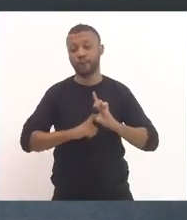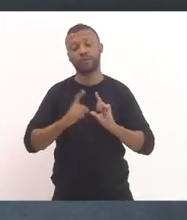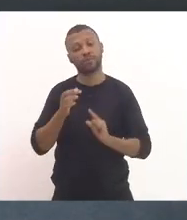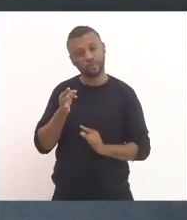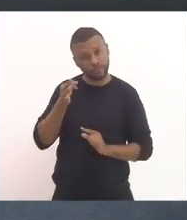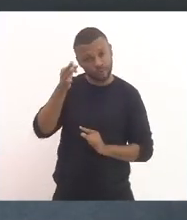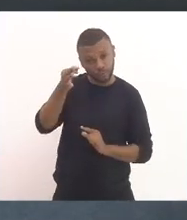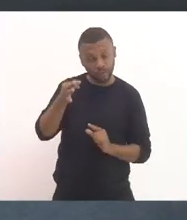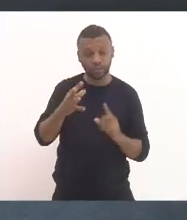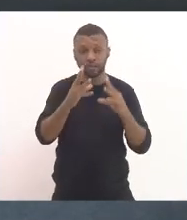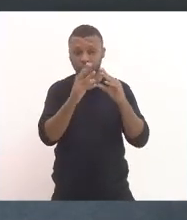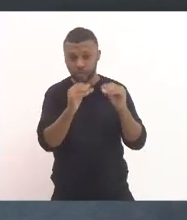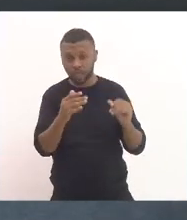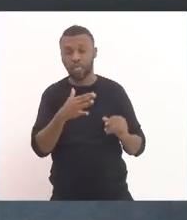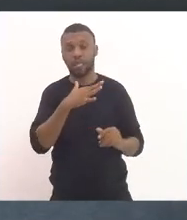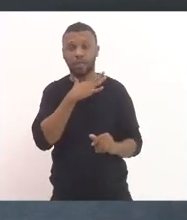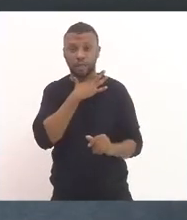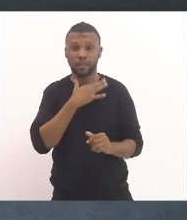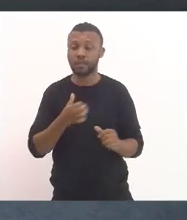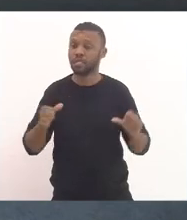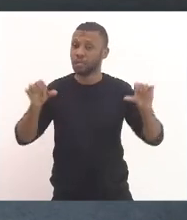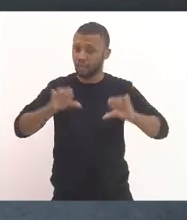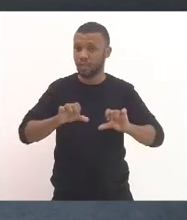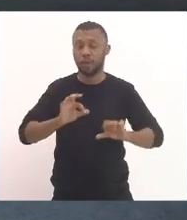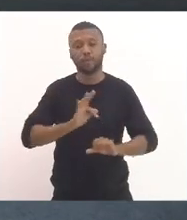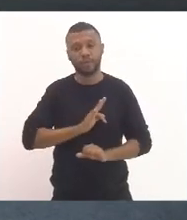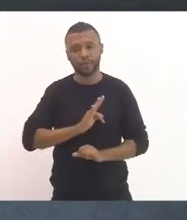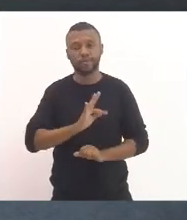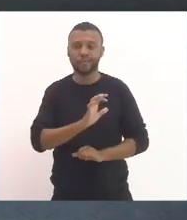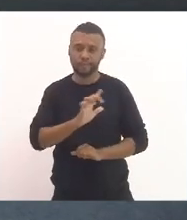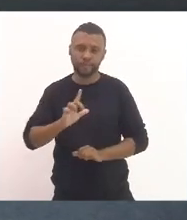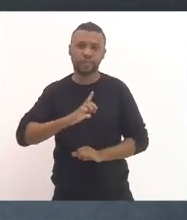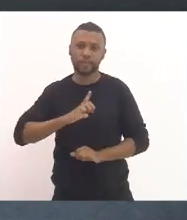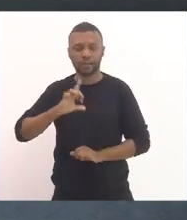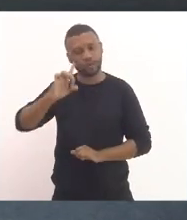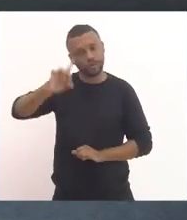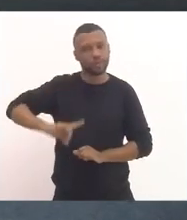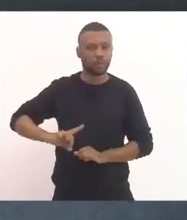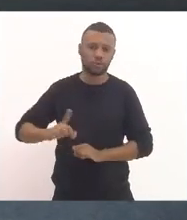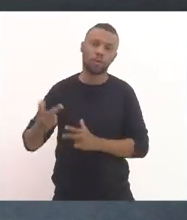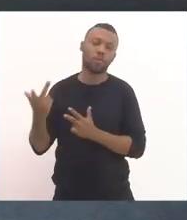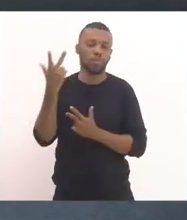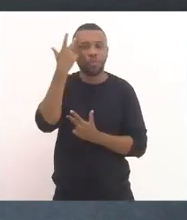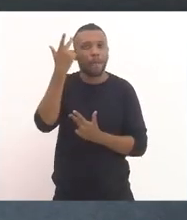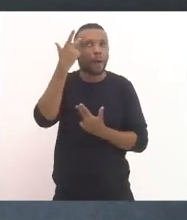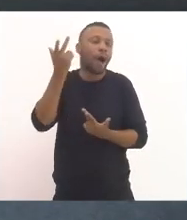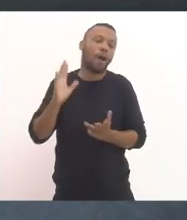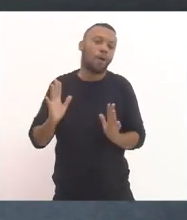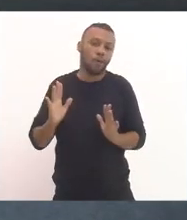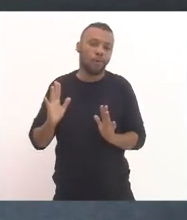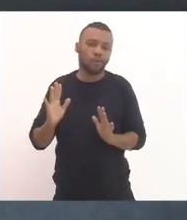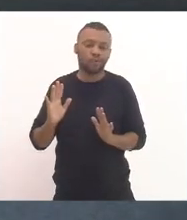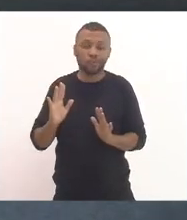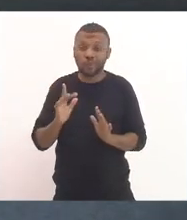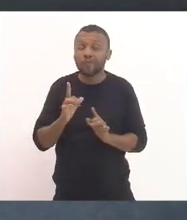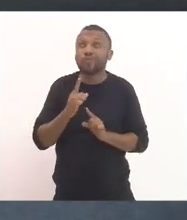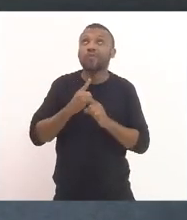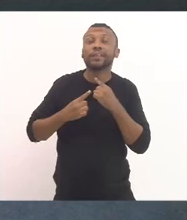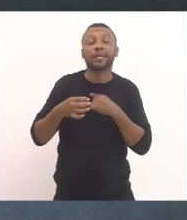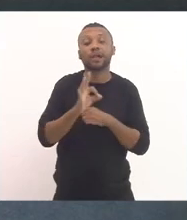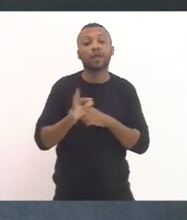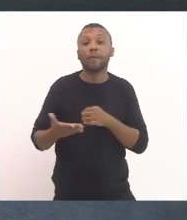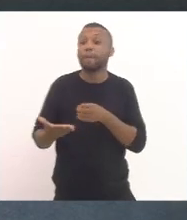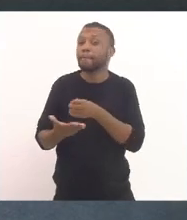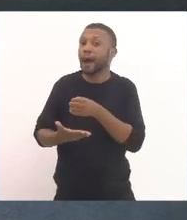passado a crise o policial tem seu direito aí são diversos não são direitos não são vantagens são direito extinção